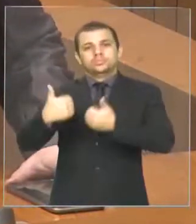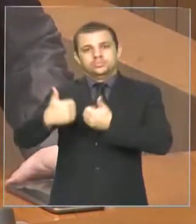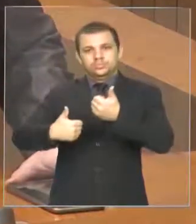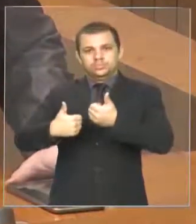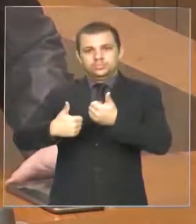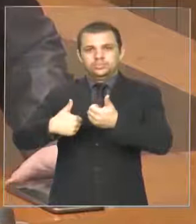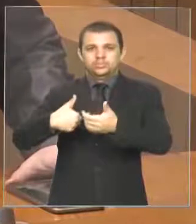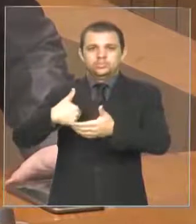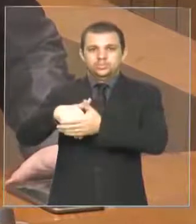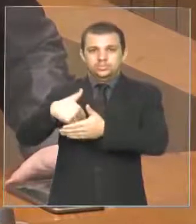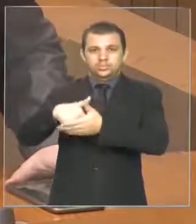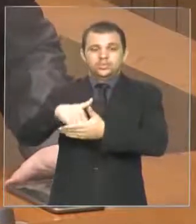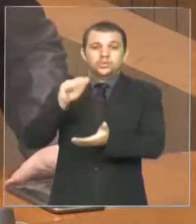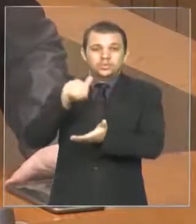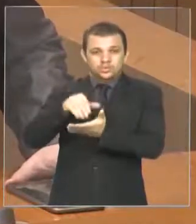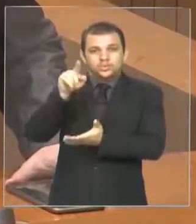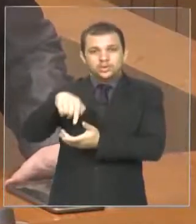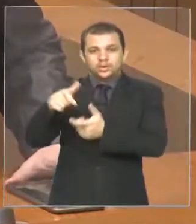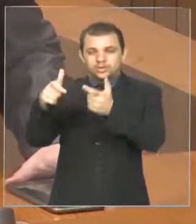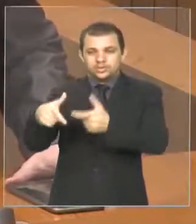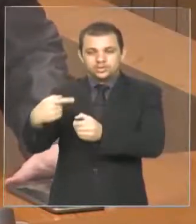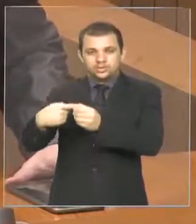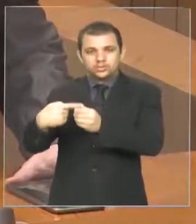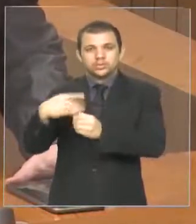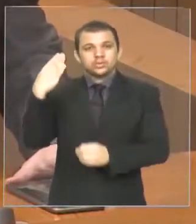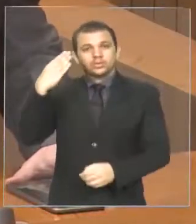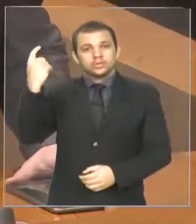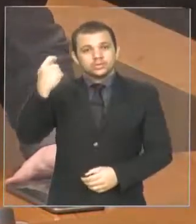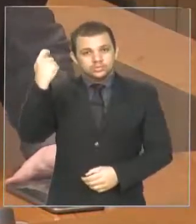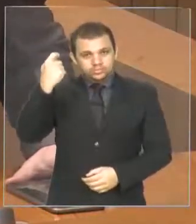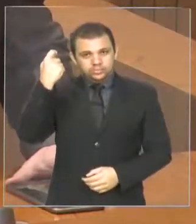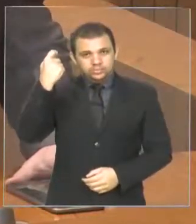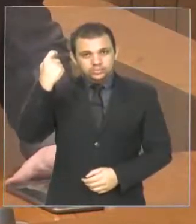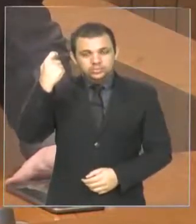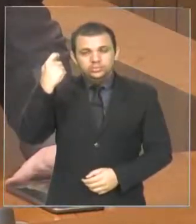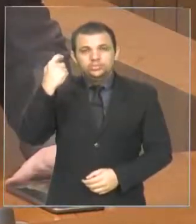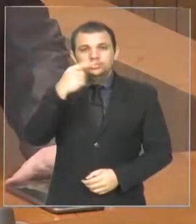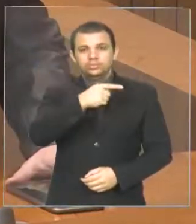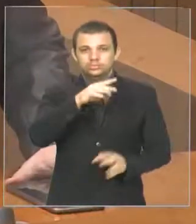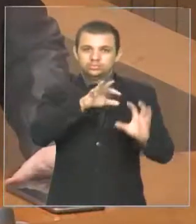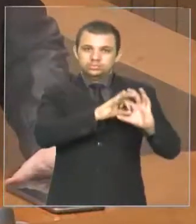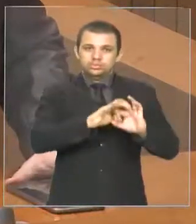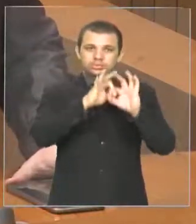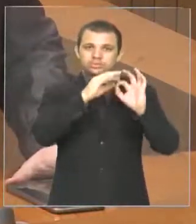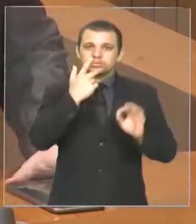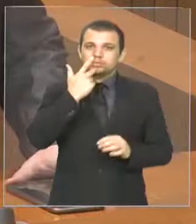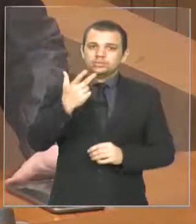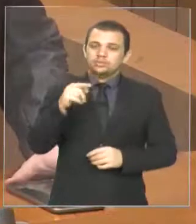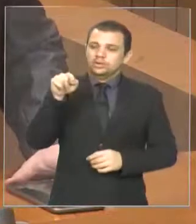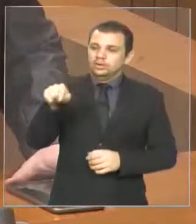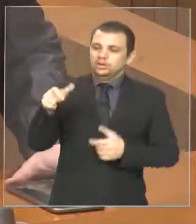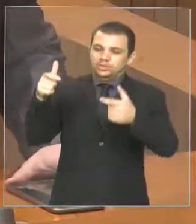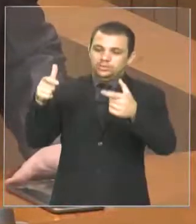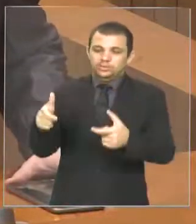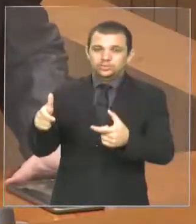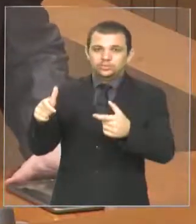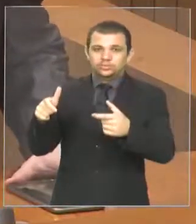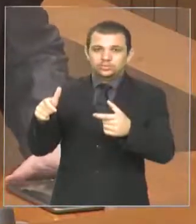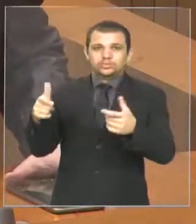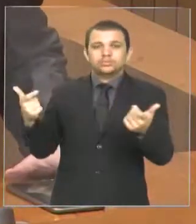no município de Barra do Corda, alegando que o Estado tem capacidade inferior a